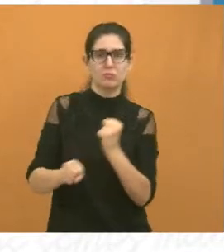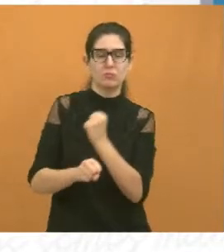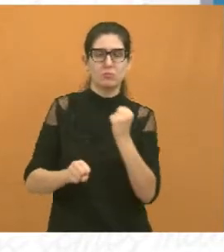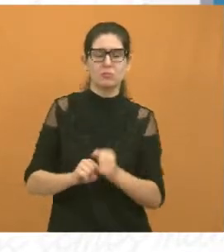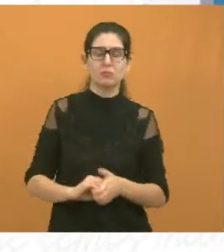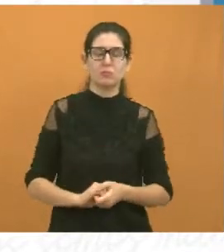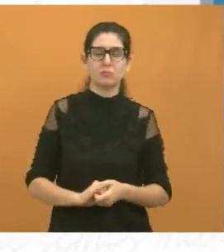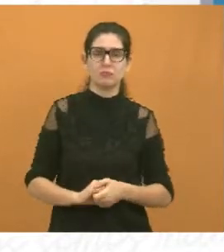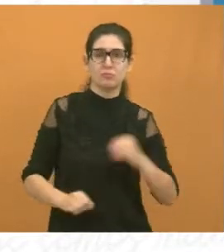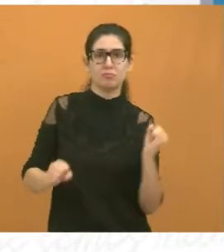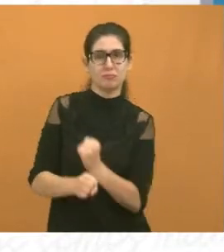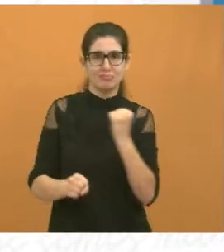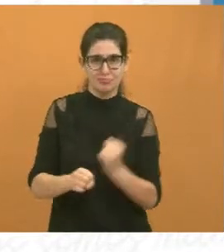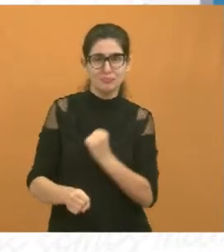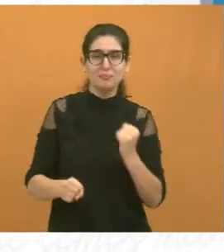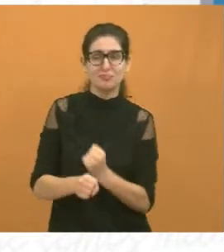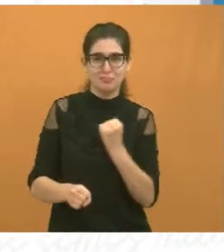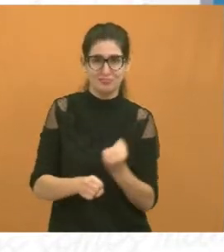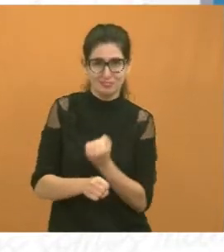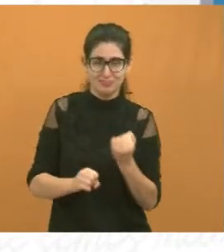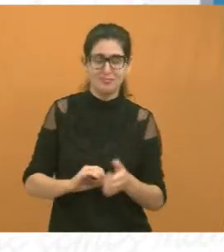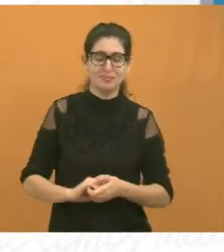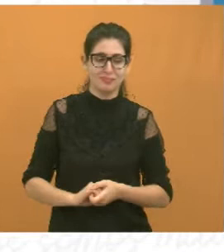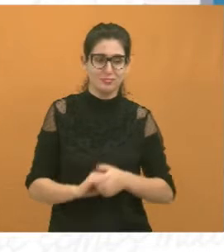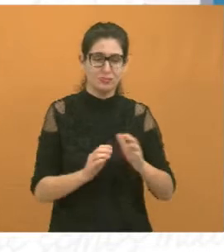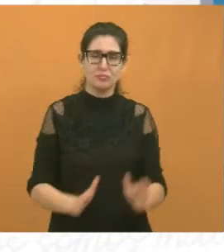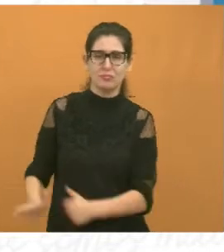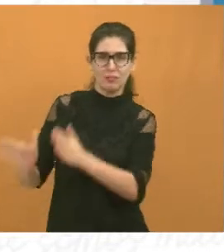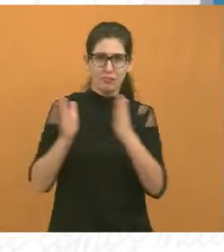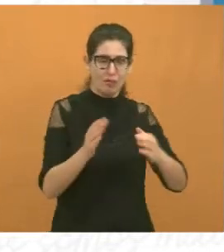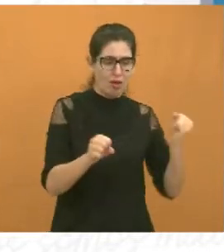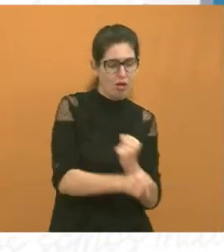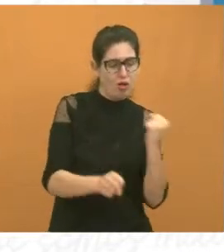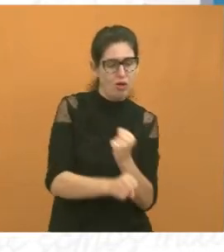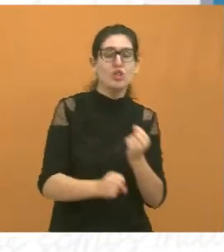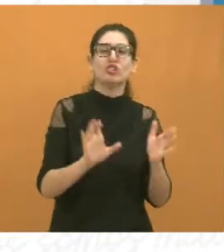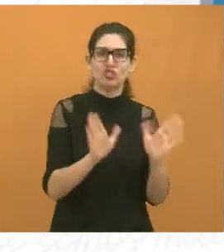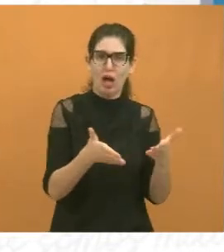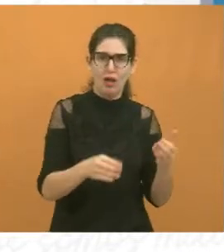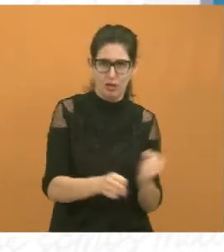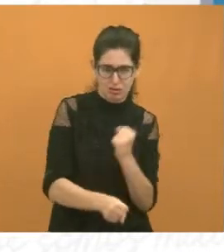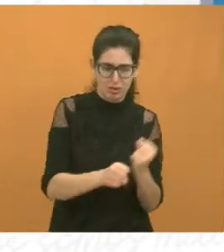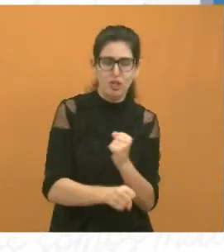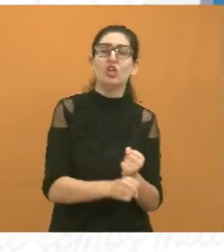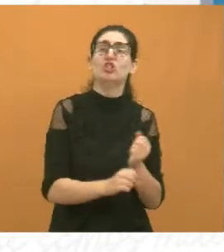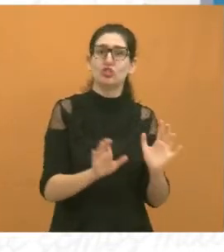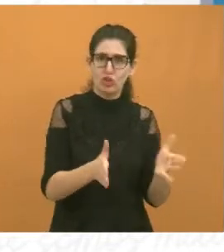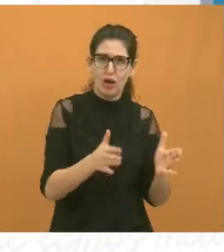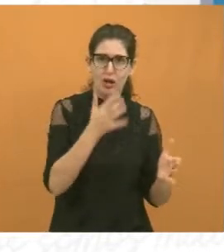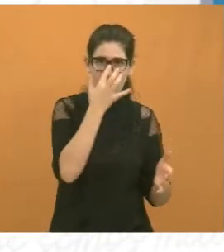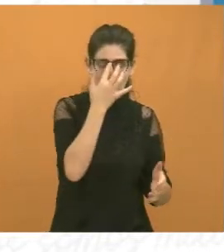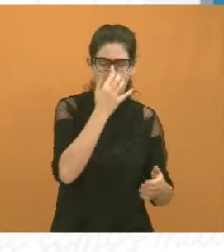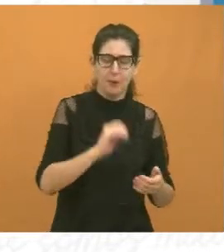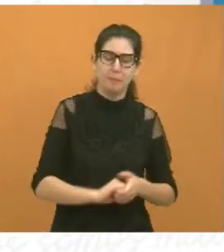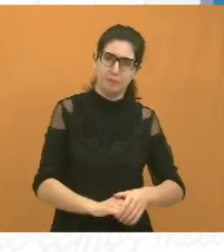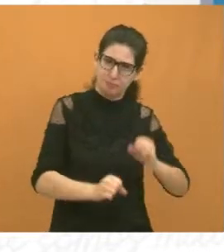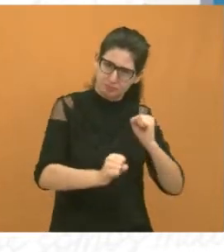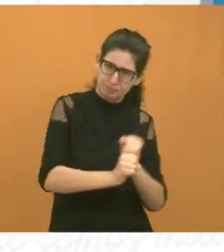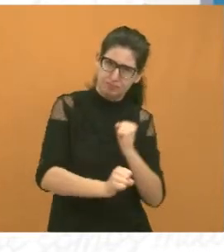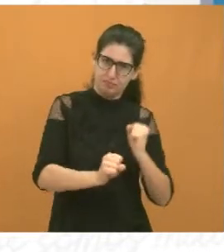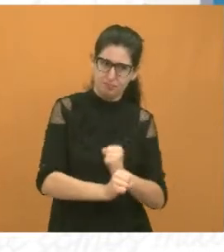uma construção e parte do que já está construído vai ser feito como um espelho, vai ser